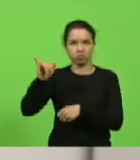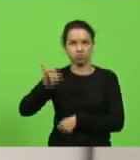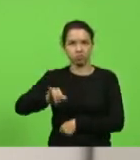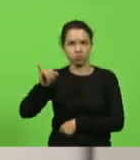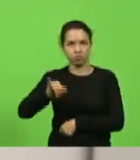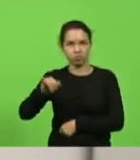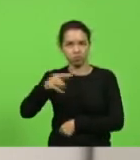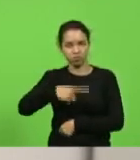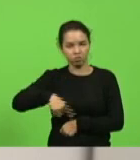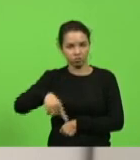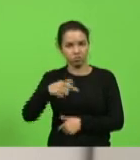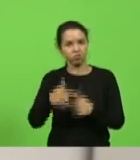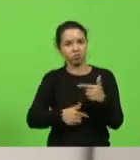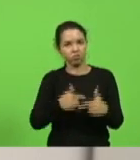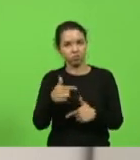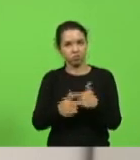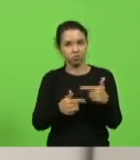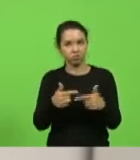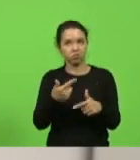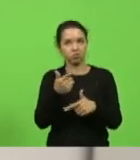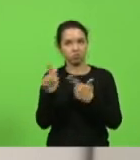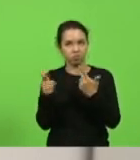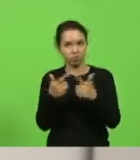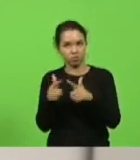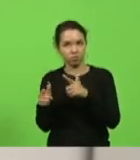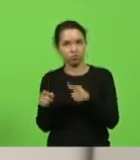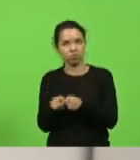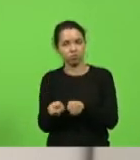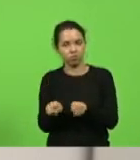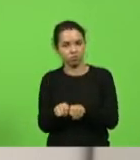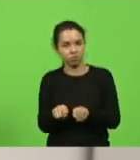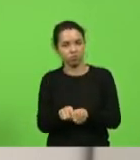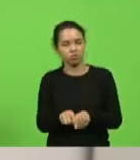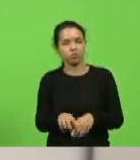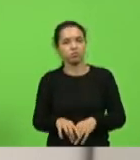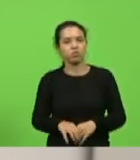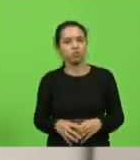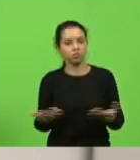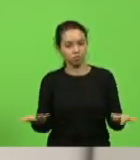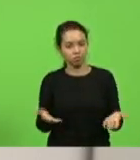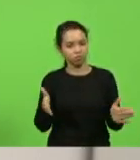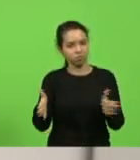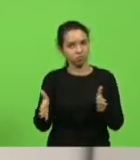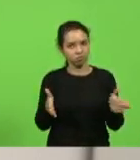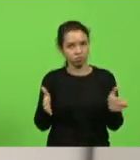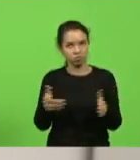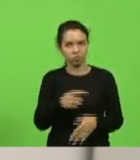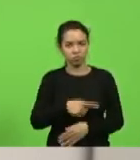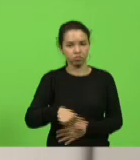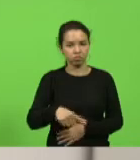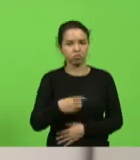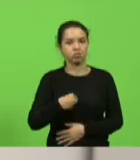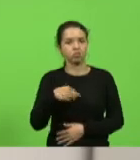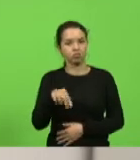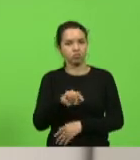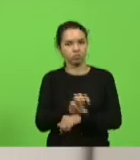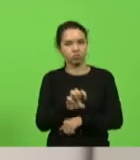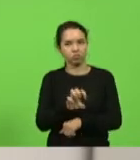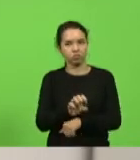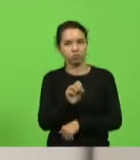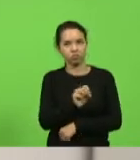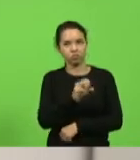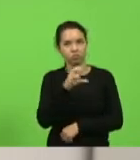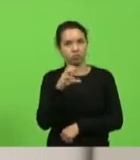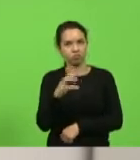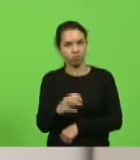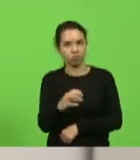estamos trabalhando também com outros fornecedores. Mas neste momento, o momento que nós vivemos no estado de Santa Catarina,